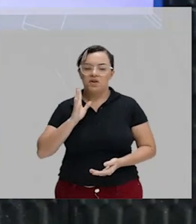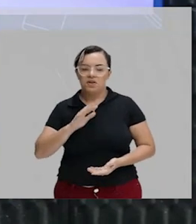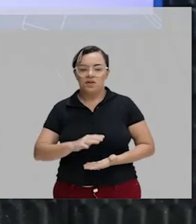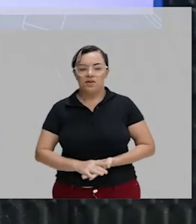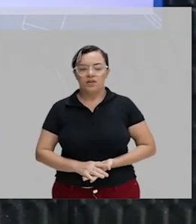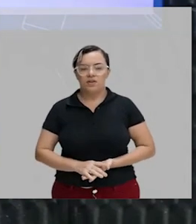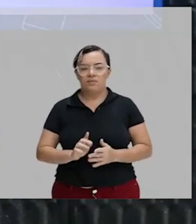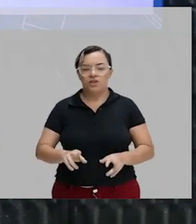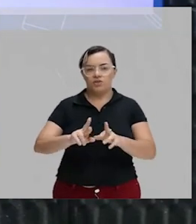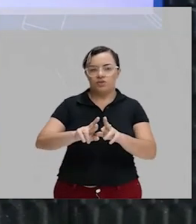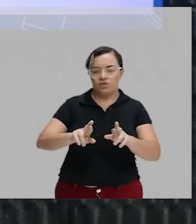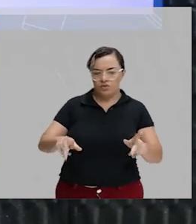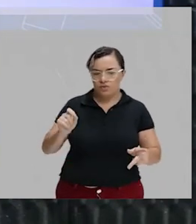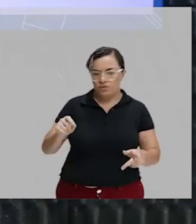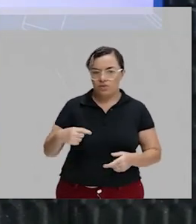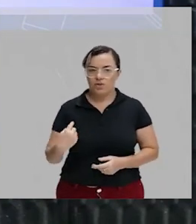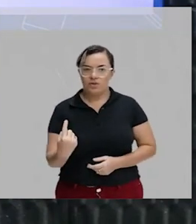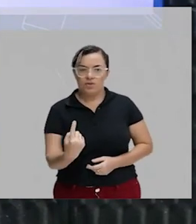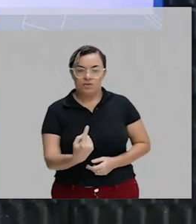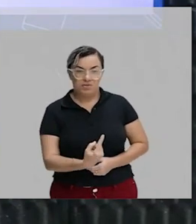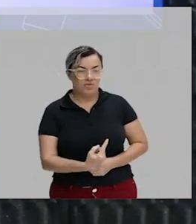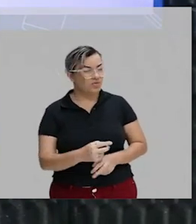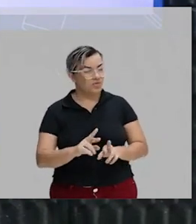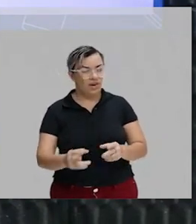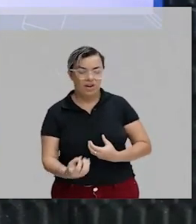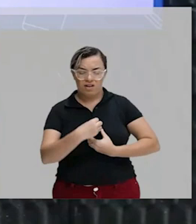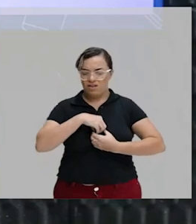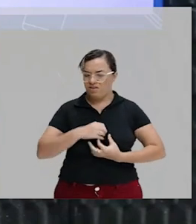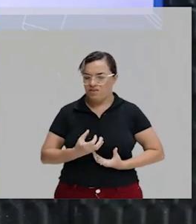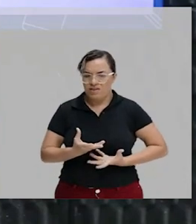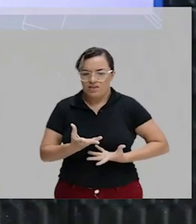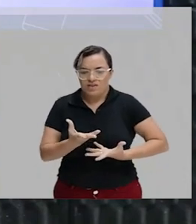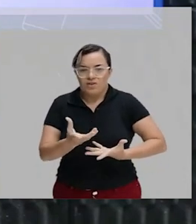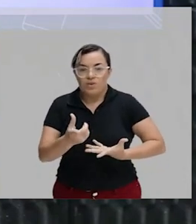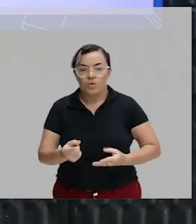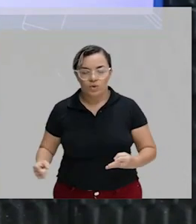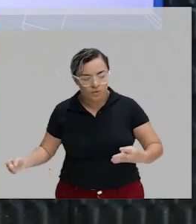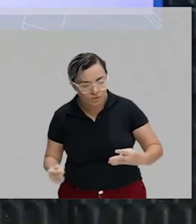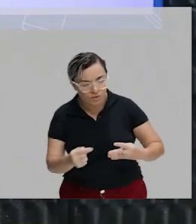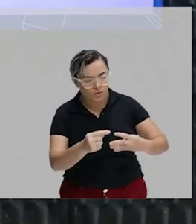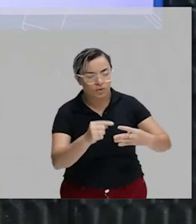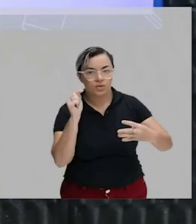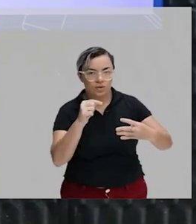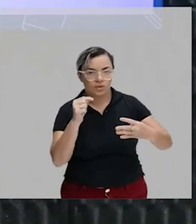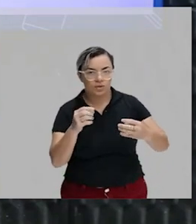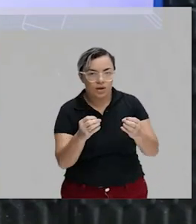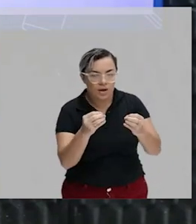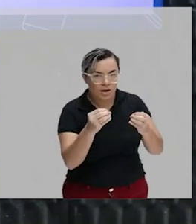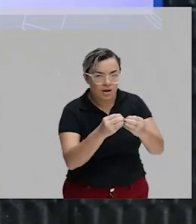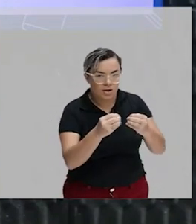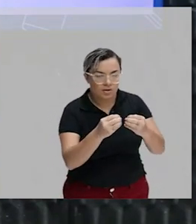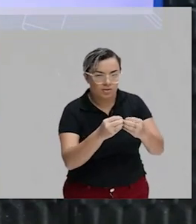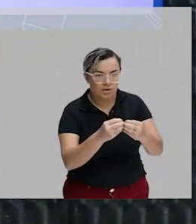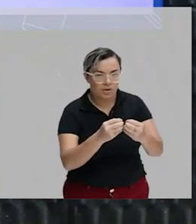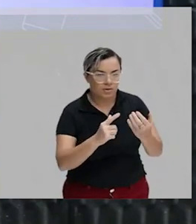Diferentemente do nosso parnasianismo o simbolismo aproxima-se das obras do Romantismo por